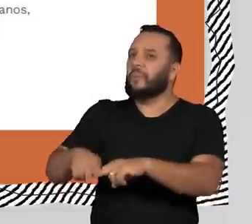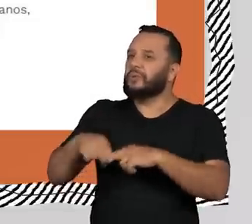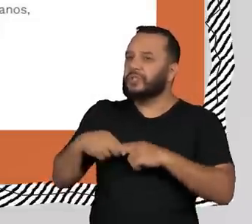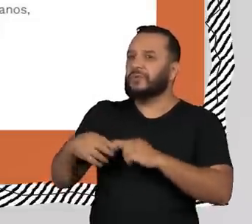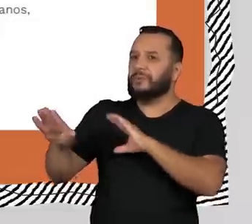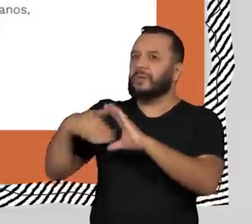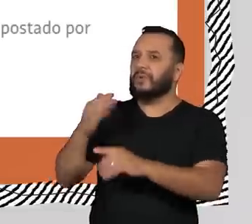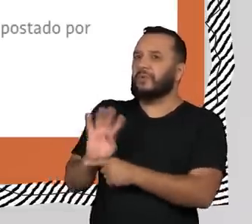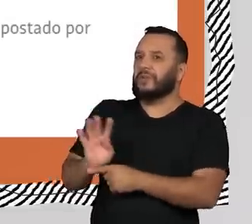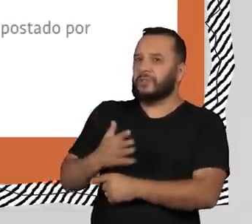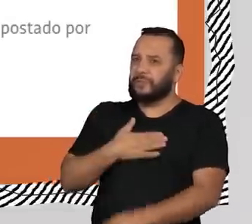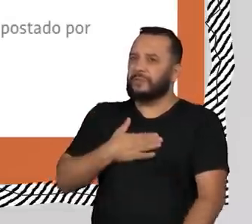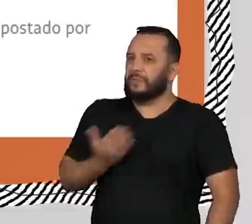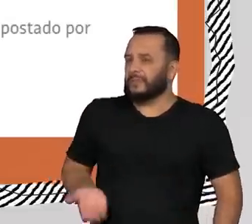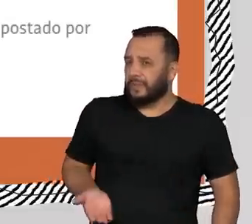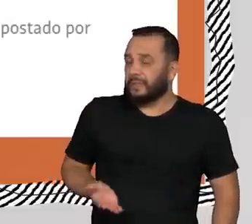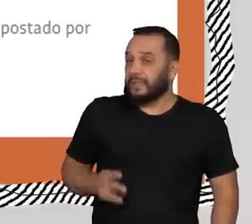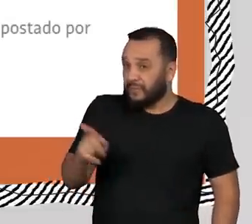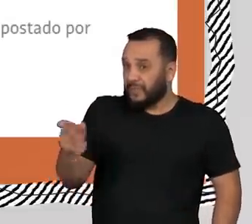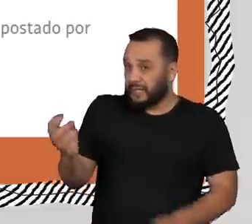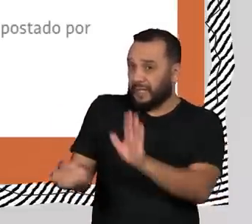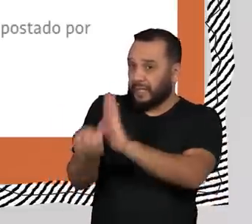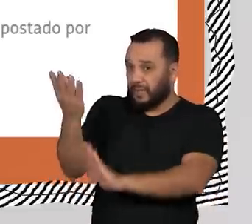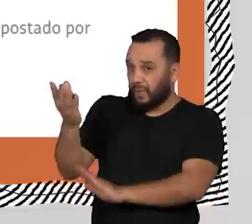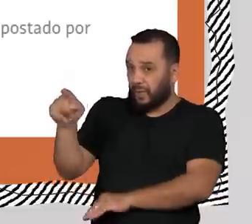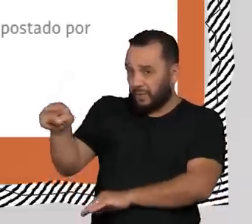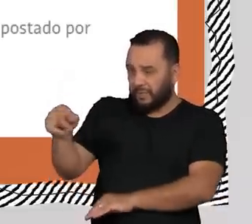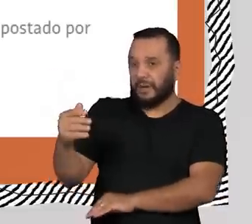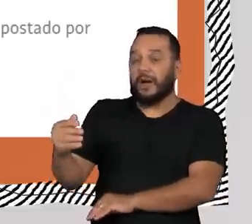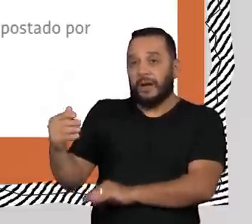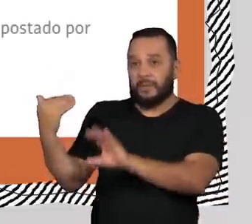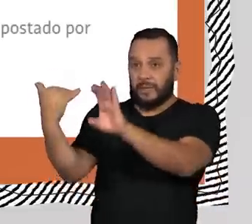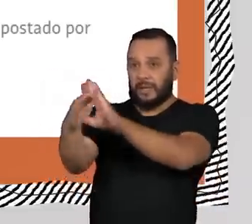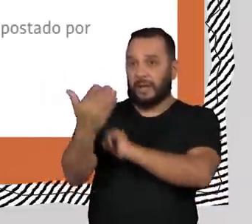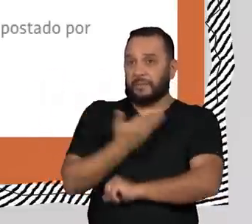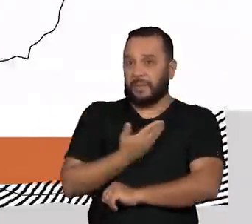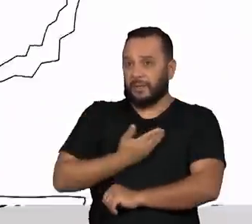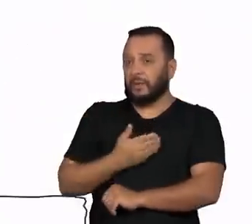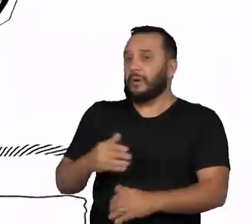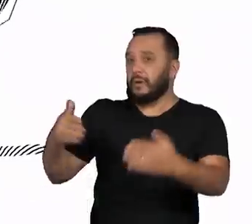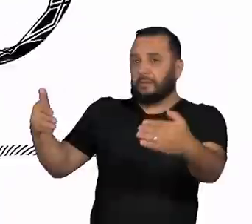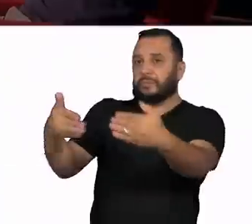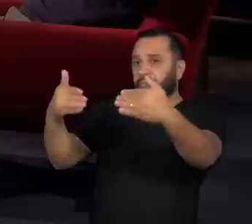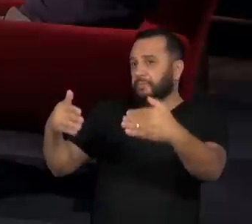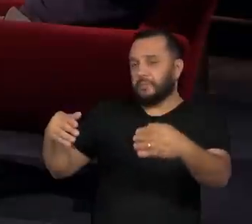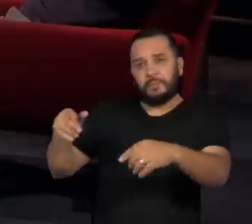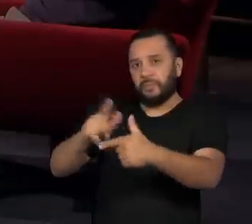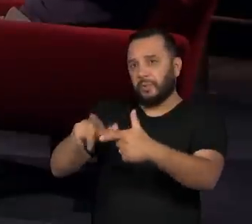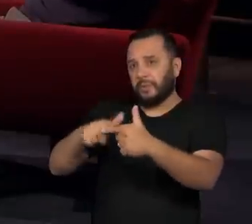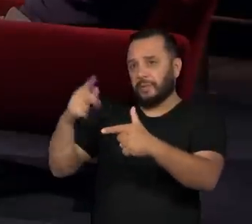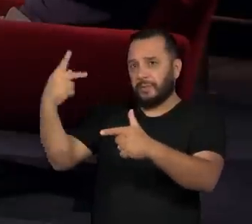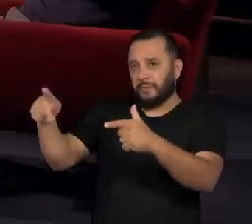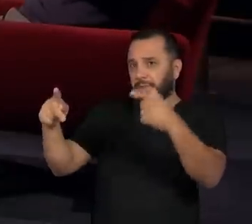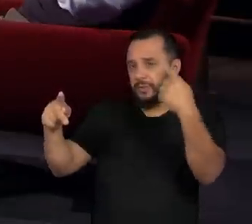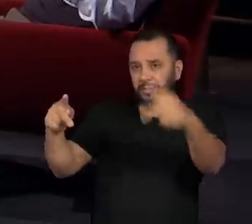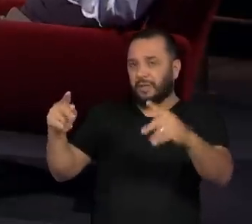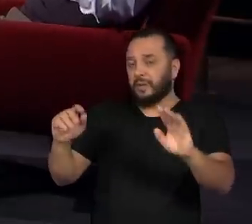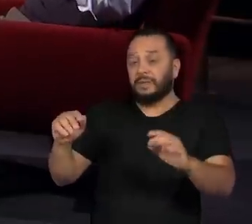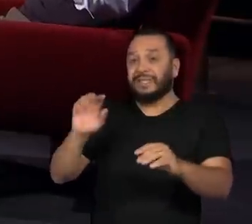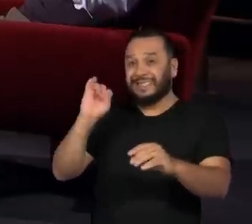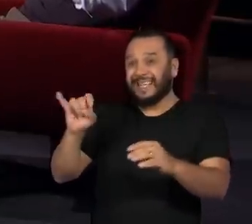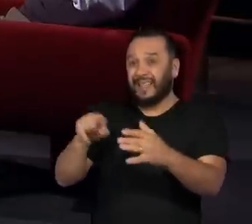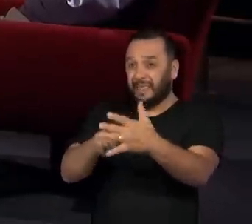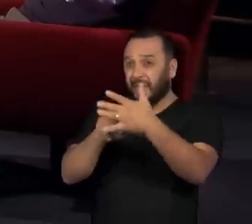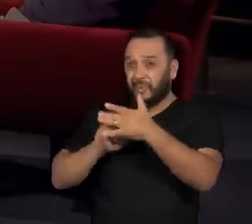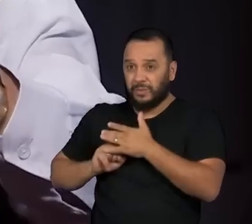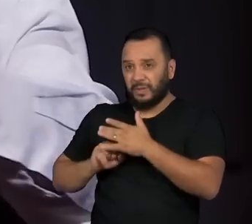o vídeo em si se foi você que gerou para mandar para o seu amigo íntimo Isso é um problema de vocês se ele te denunciar por algum motivo ou a polícia lá em cima